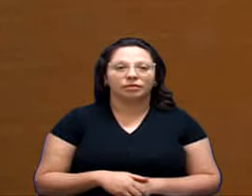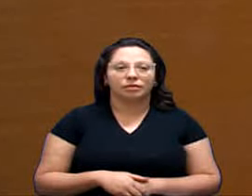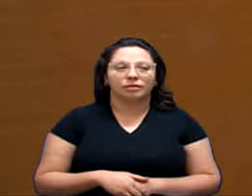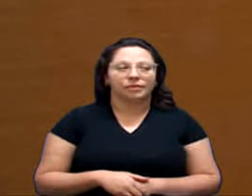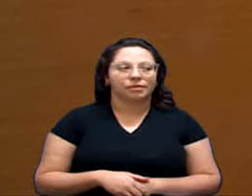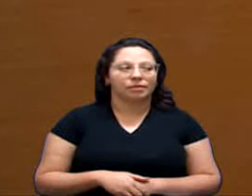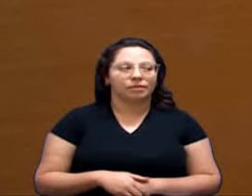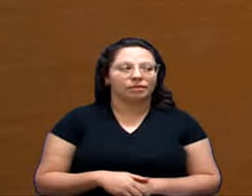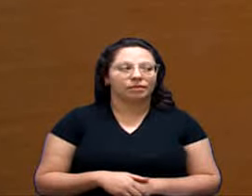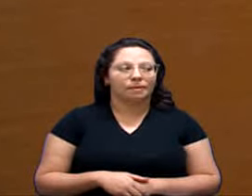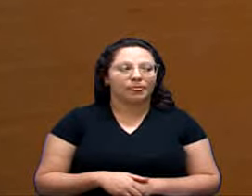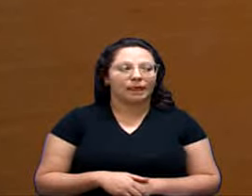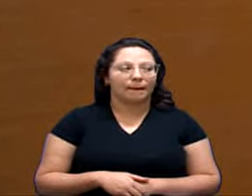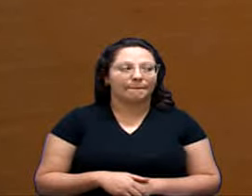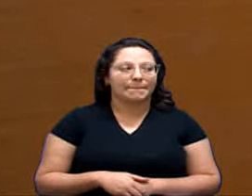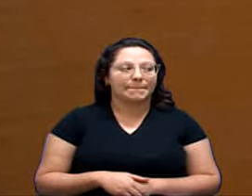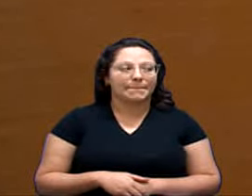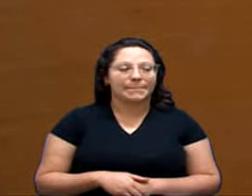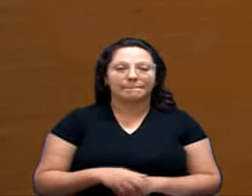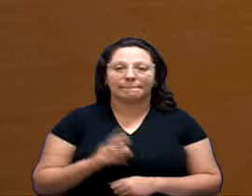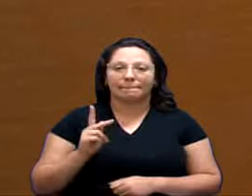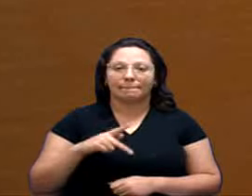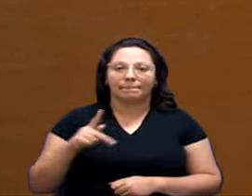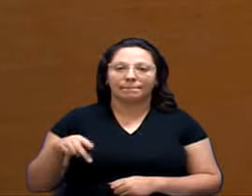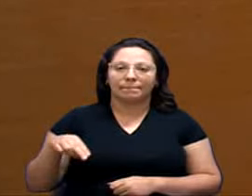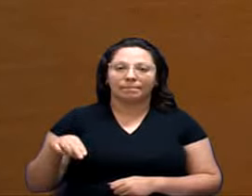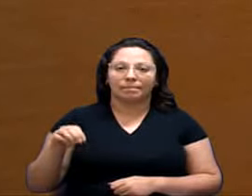é o professor Nobel